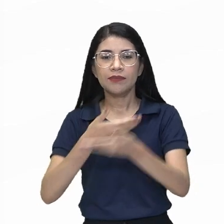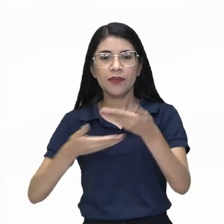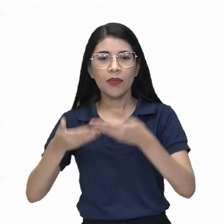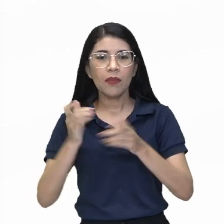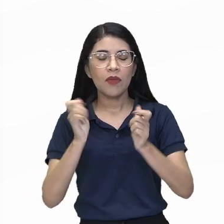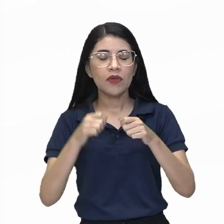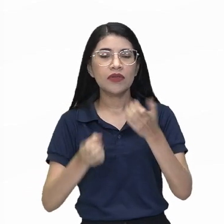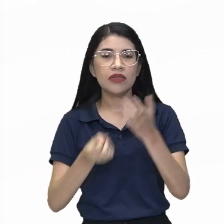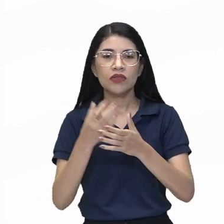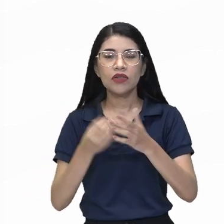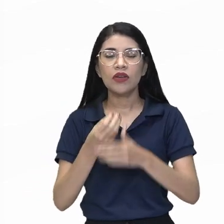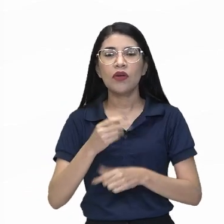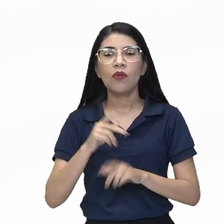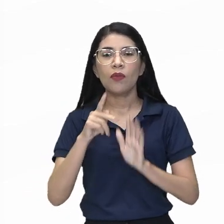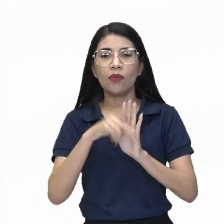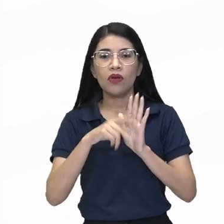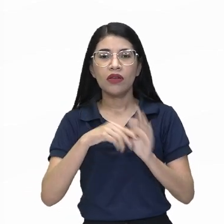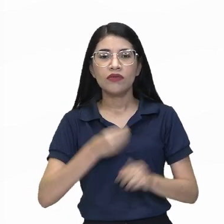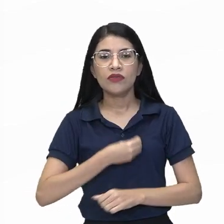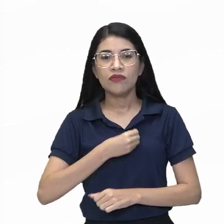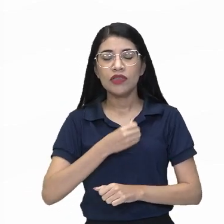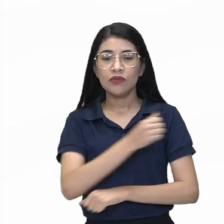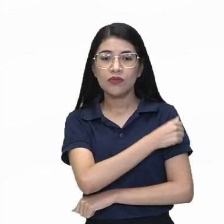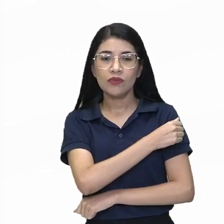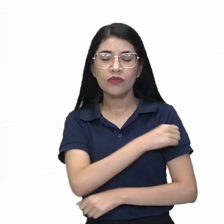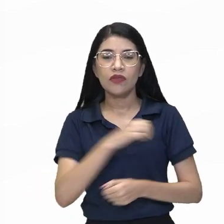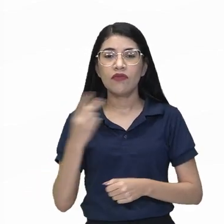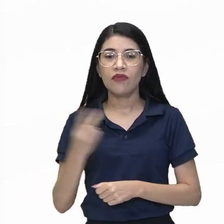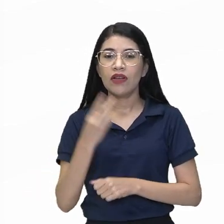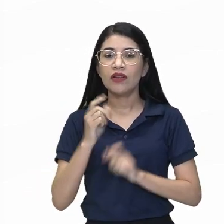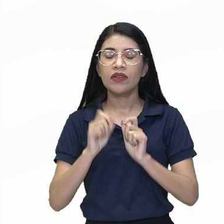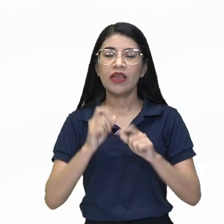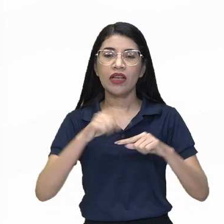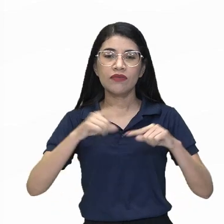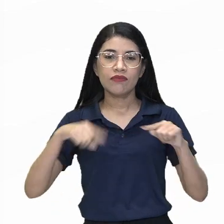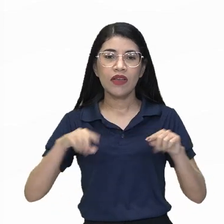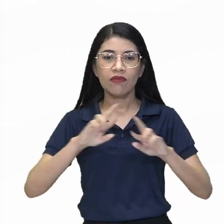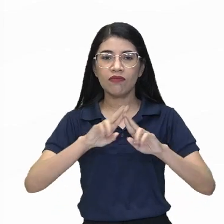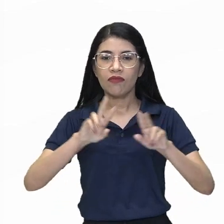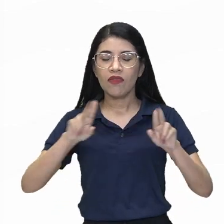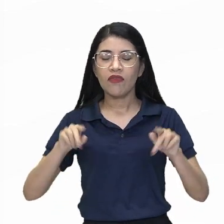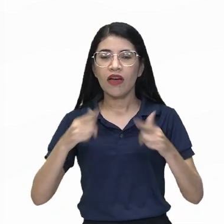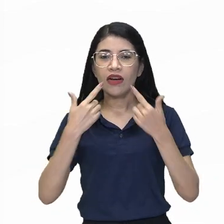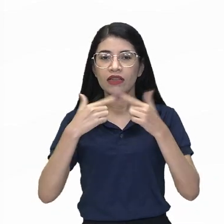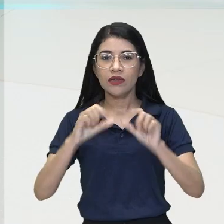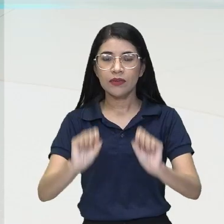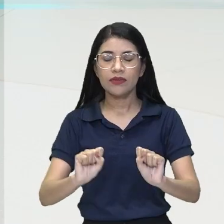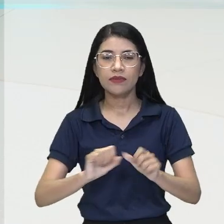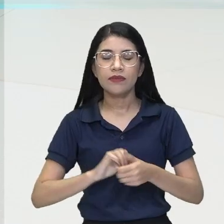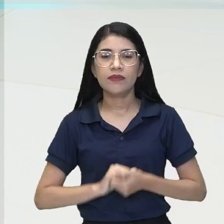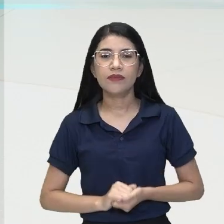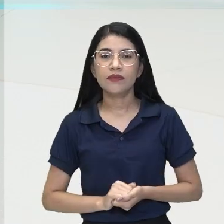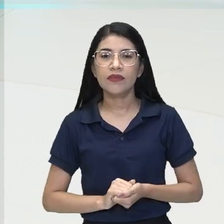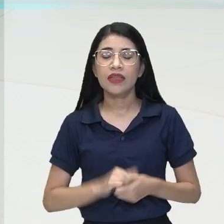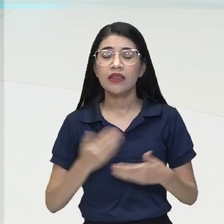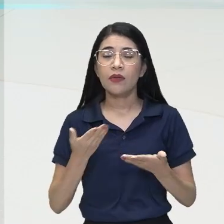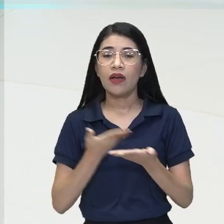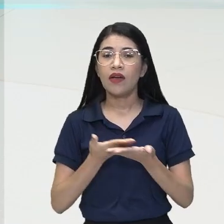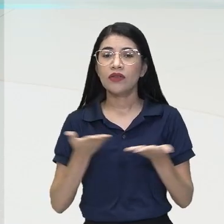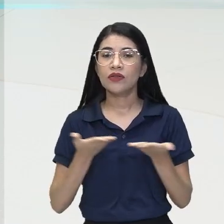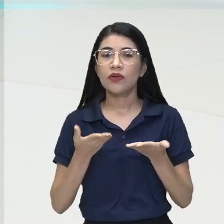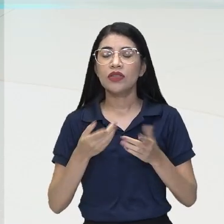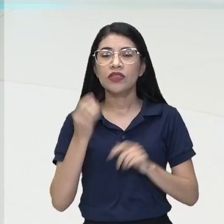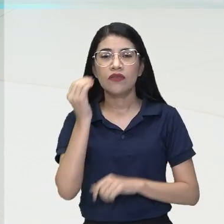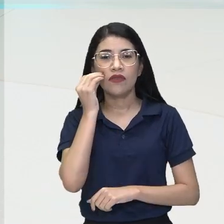construção do projeto de vida do estudante, valorizando a diversidade linguística. Então, nesta aula, nós vamos